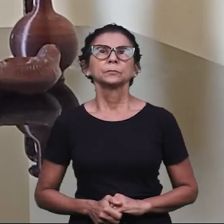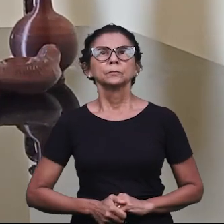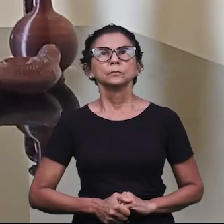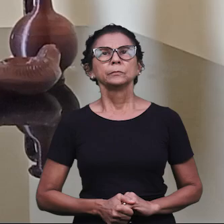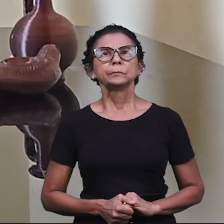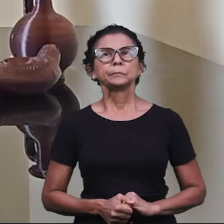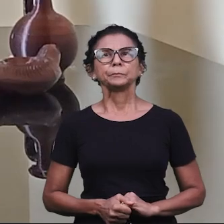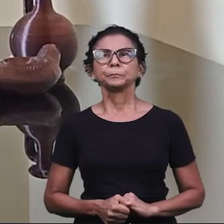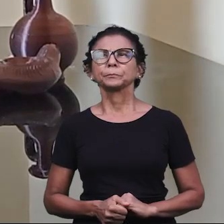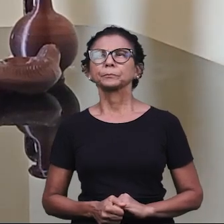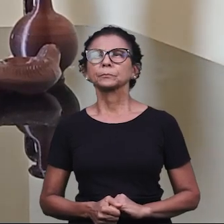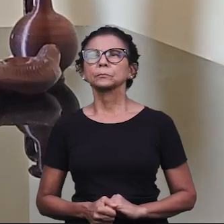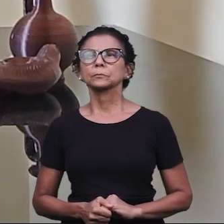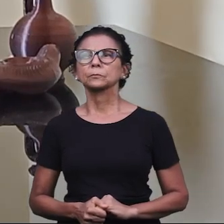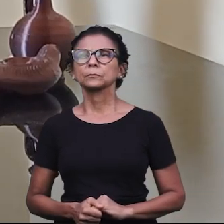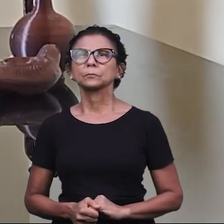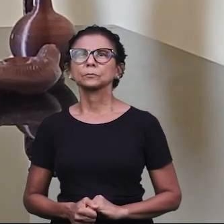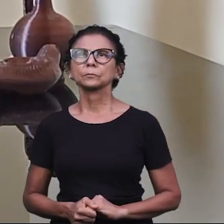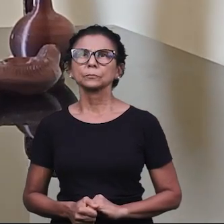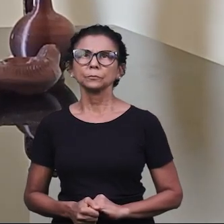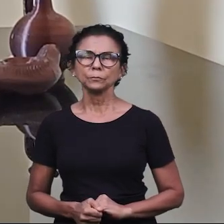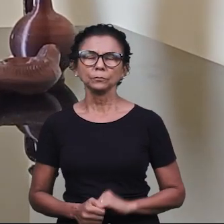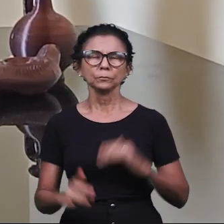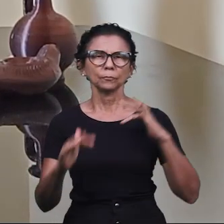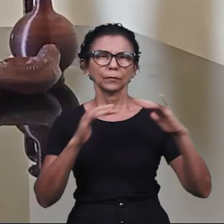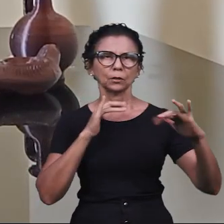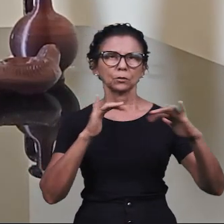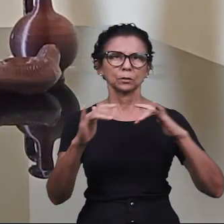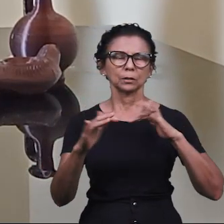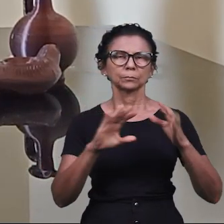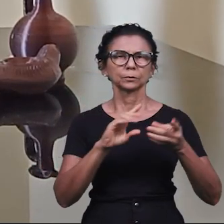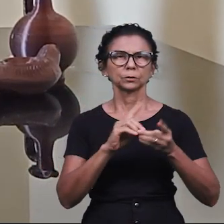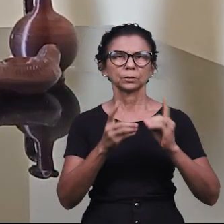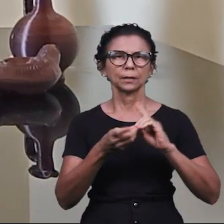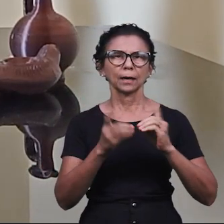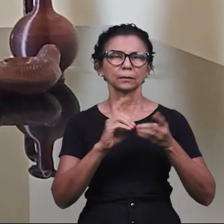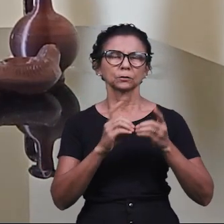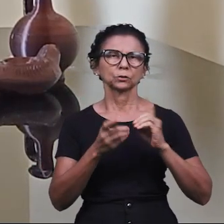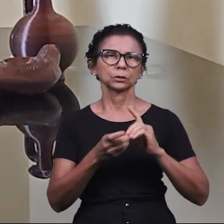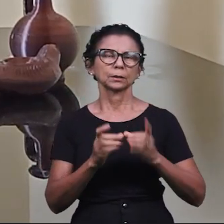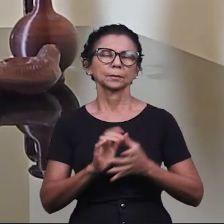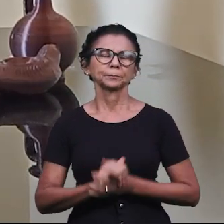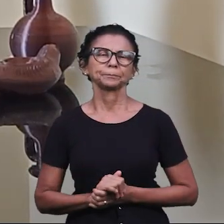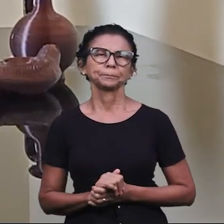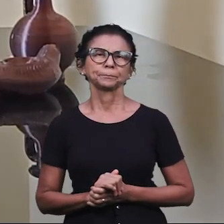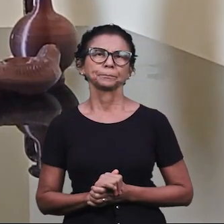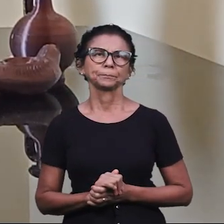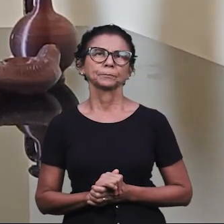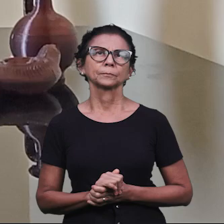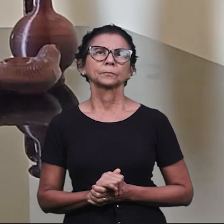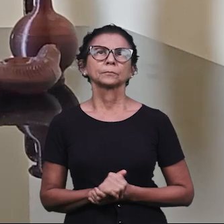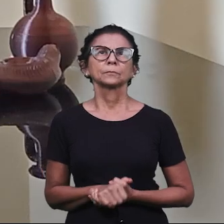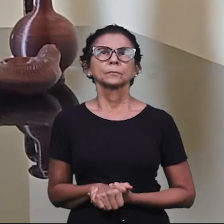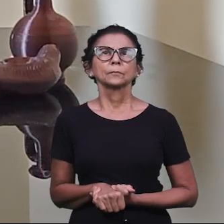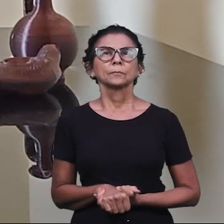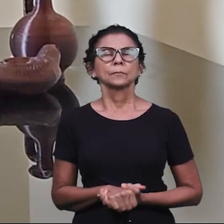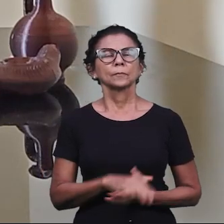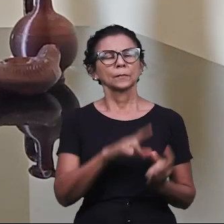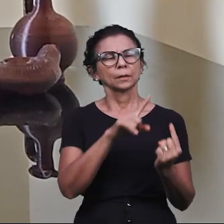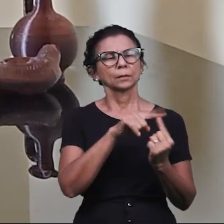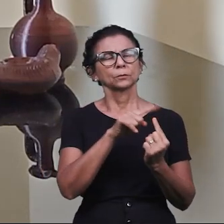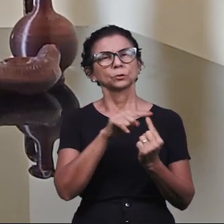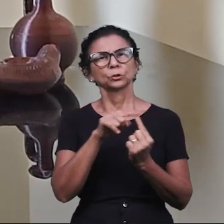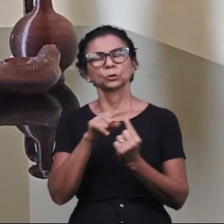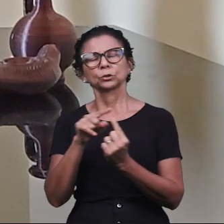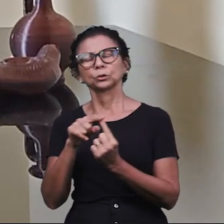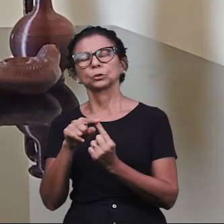Para tanto, nós vamos conversar um pouquinho sobre dinâmicas didáticas a serem utilizadas nas aulas. Nós temos